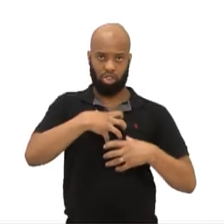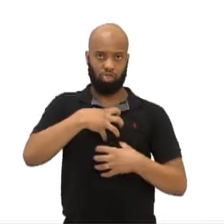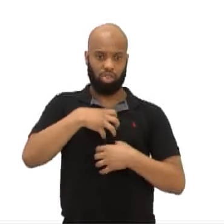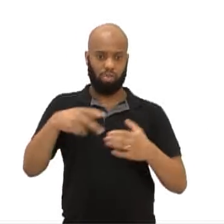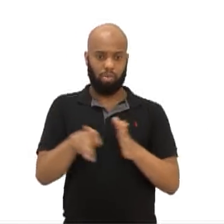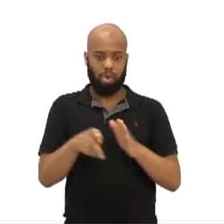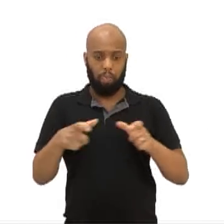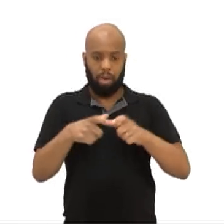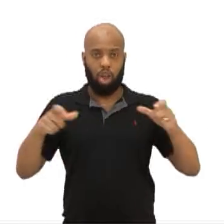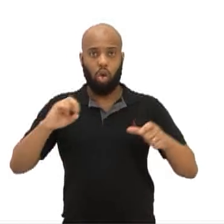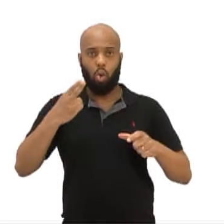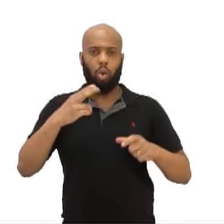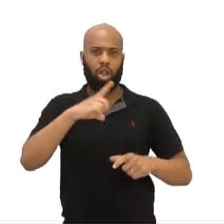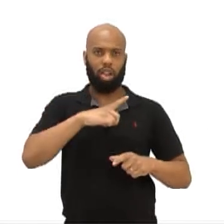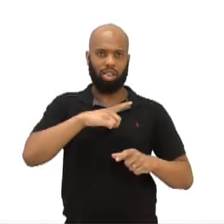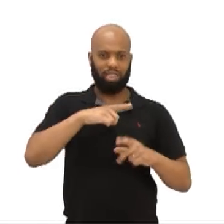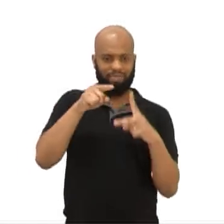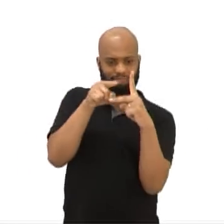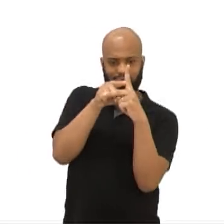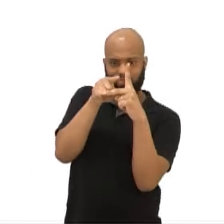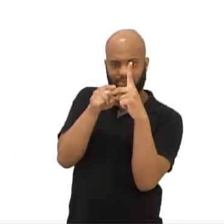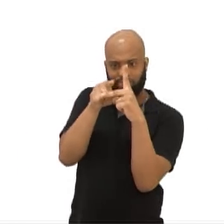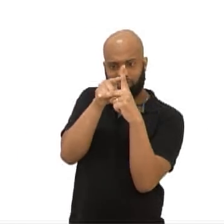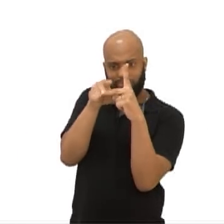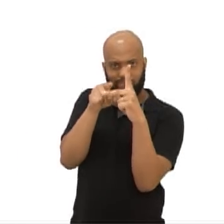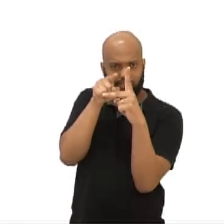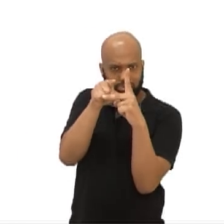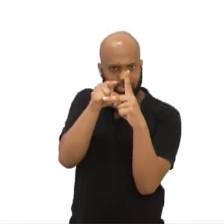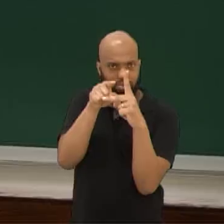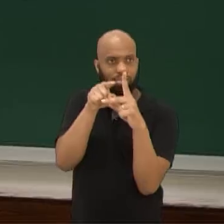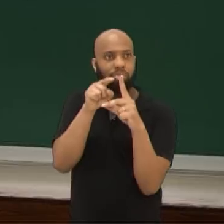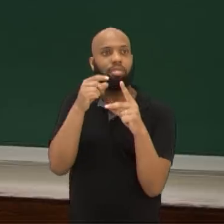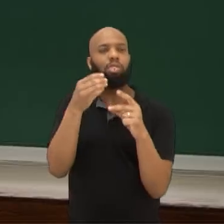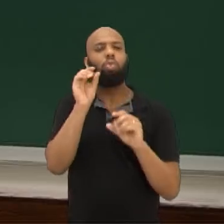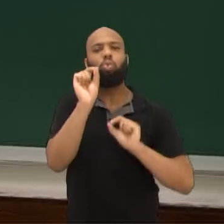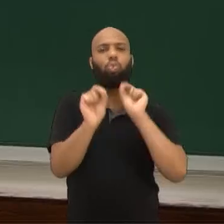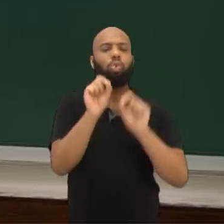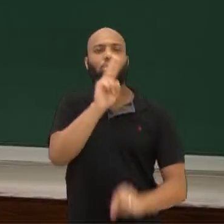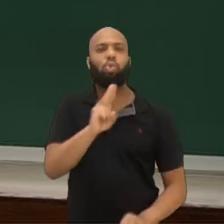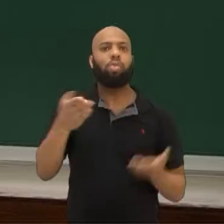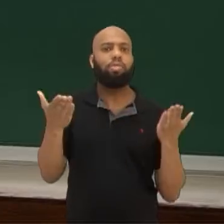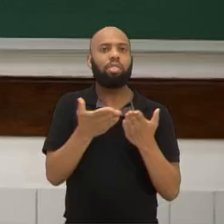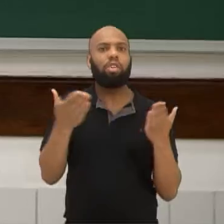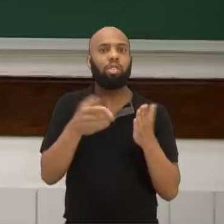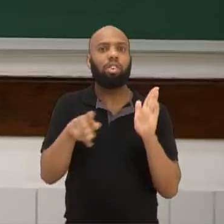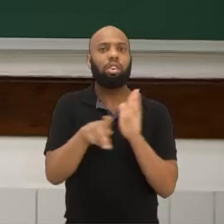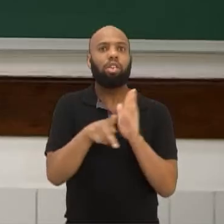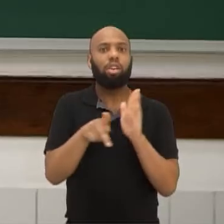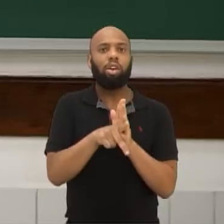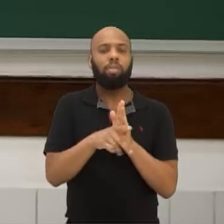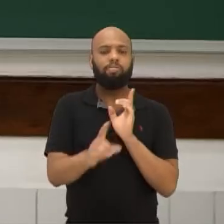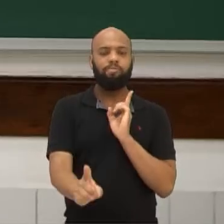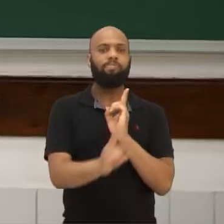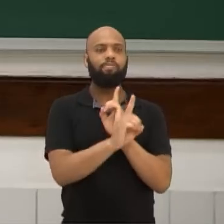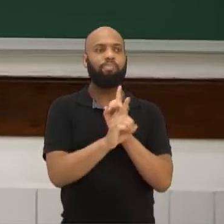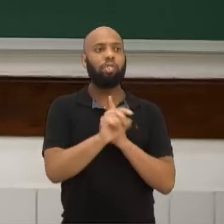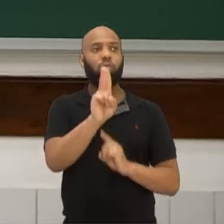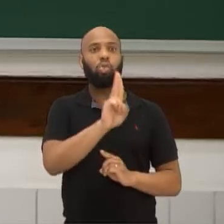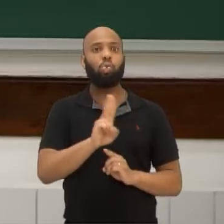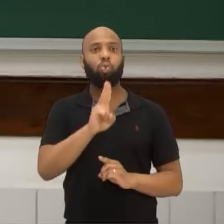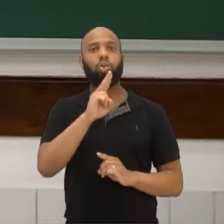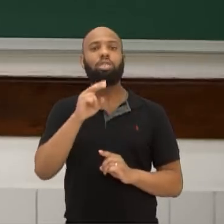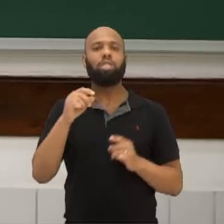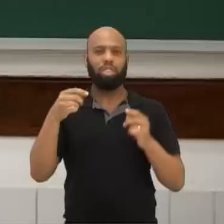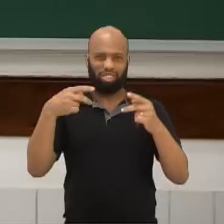menor que o ângulo reto e complete o quadro a seguir. Então, qual que vocês vão usar como medidor de ângulo? Vocês vão usar lá o 1/4